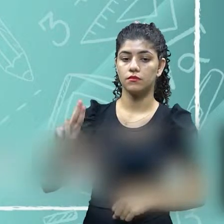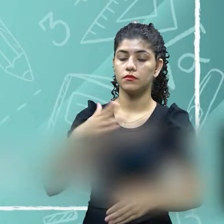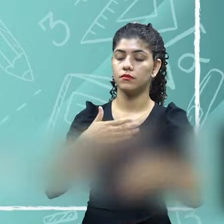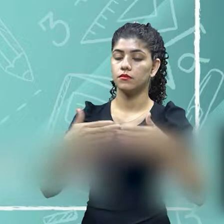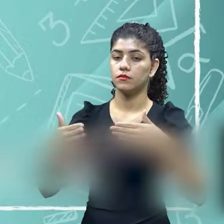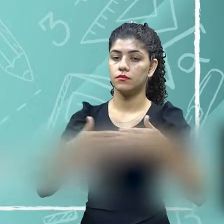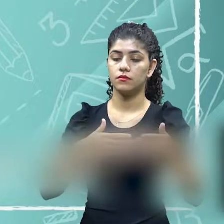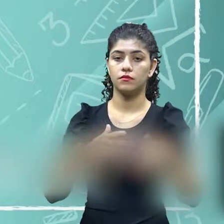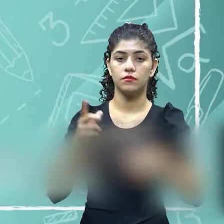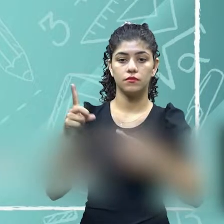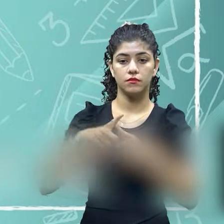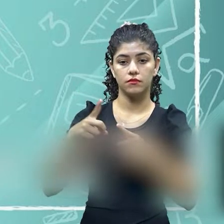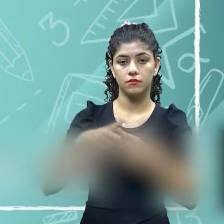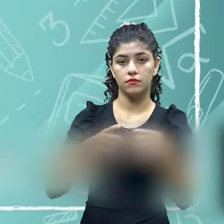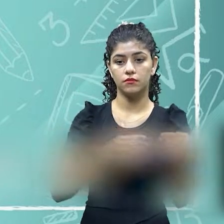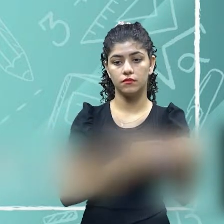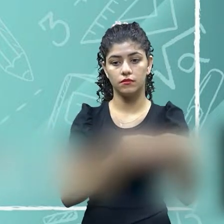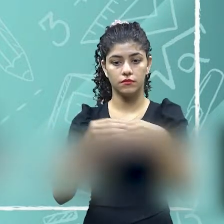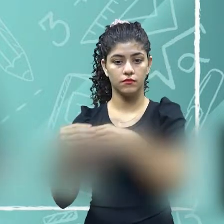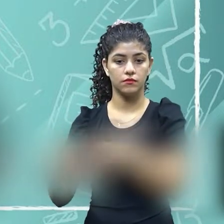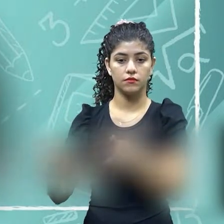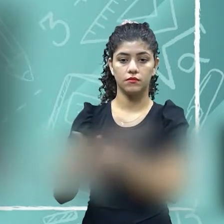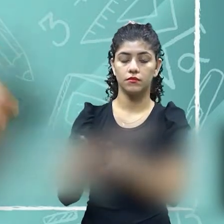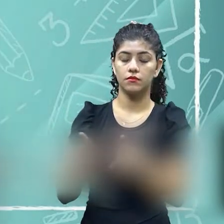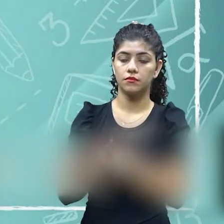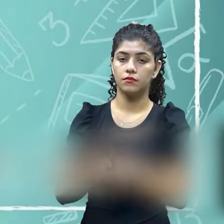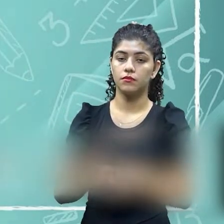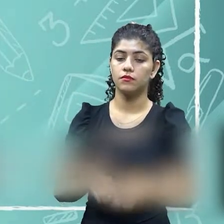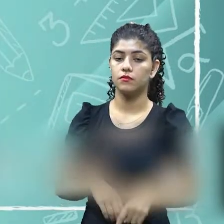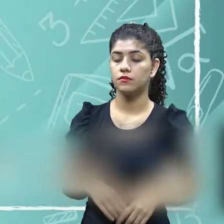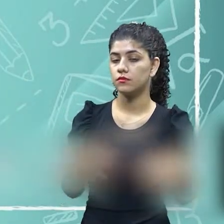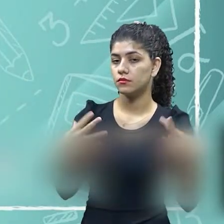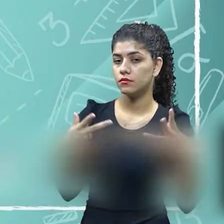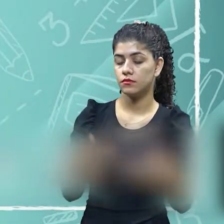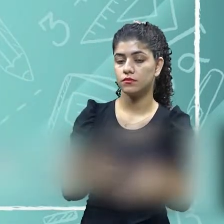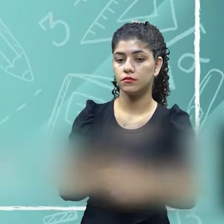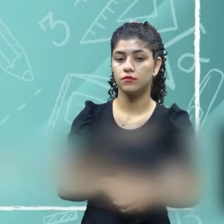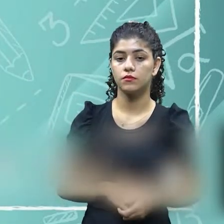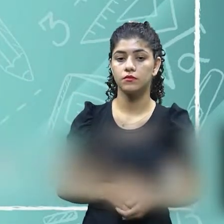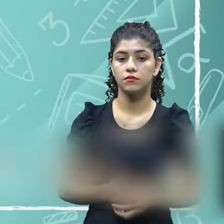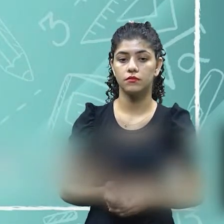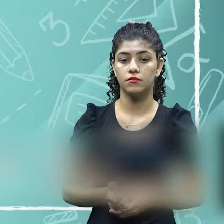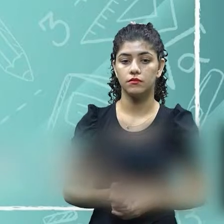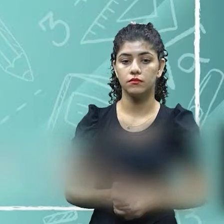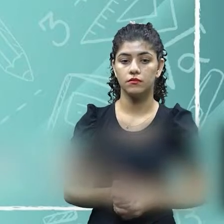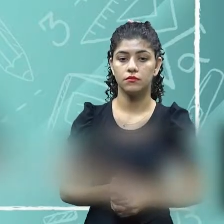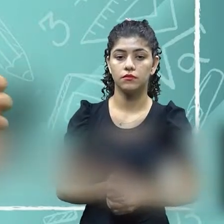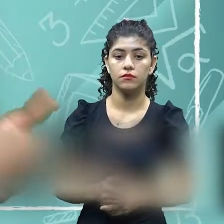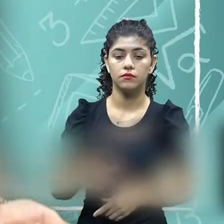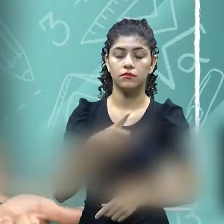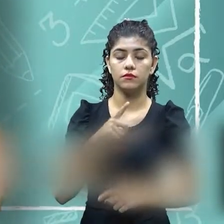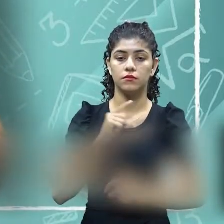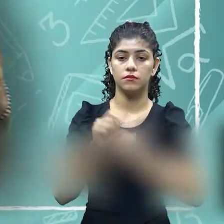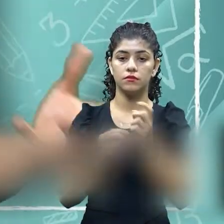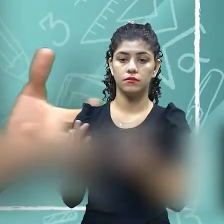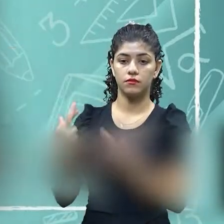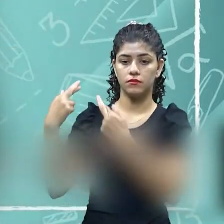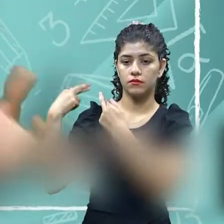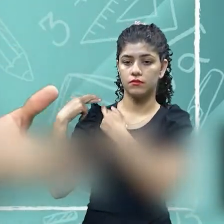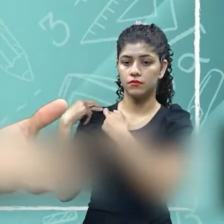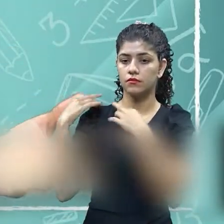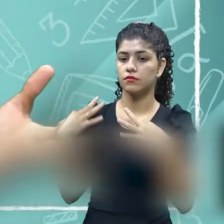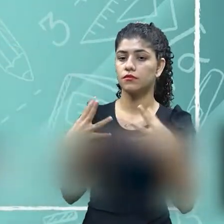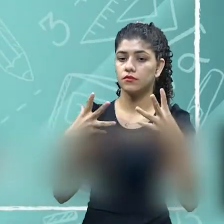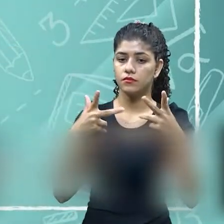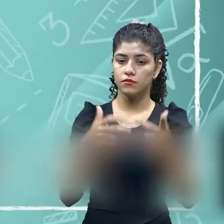de transporte, inclusive a multimodal. Então, nesse caso aqui, o exportador está com as obrigações de todas